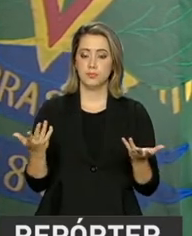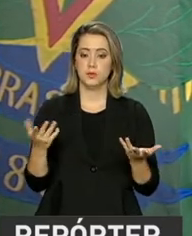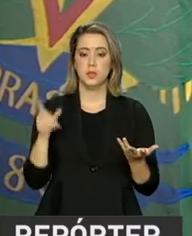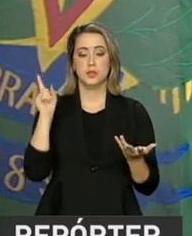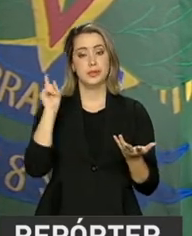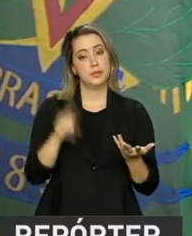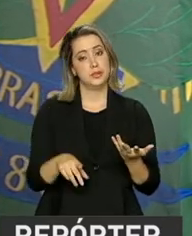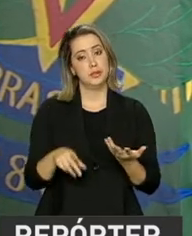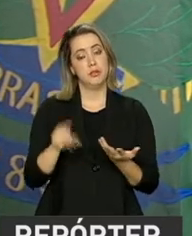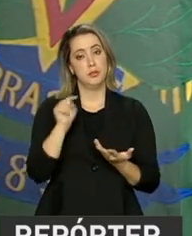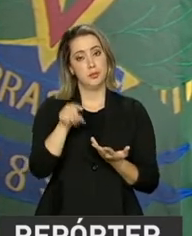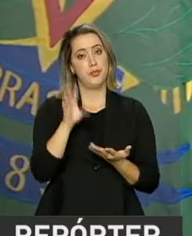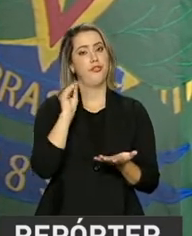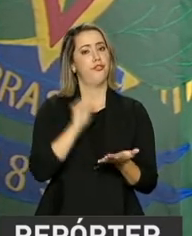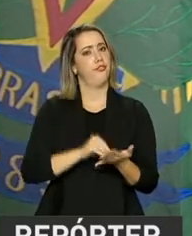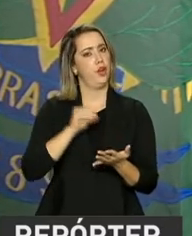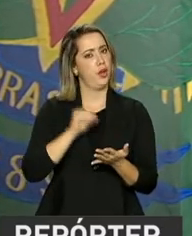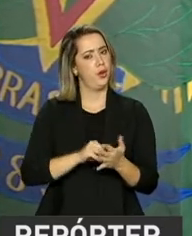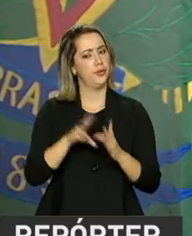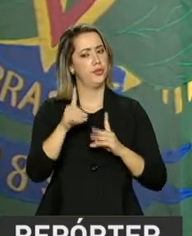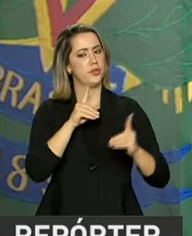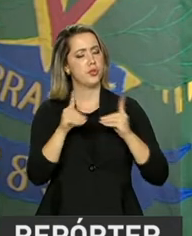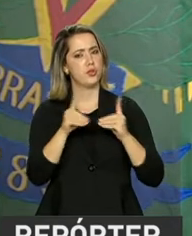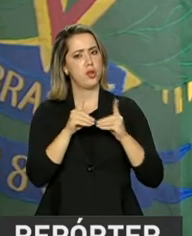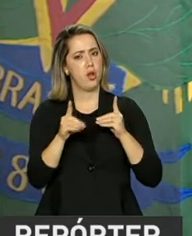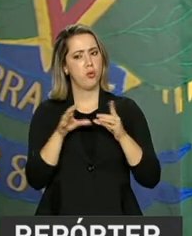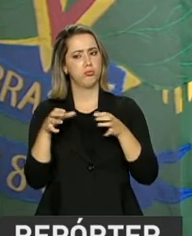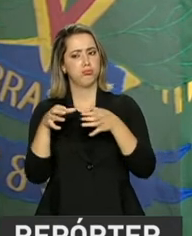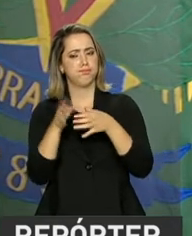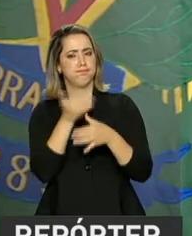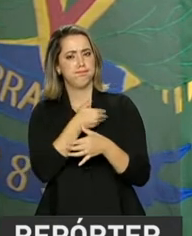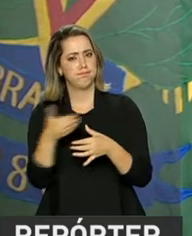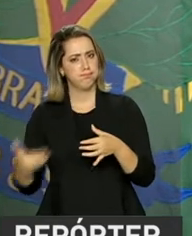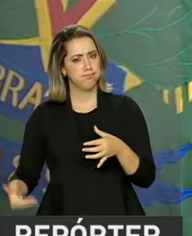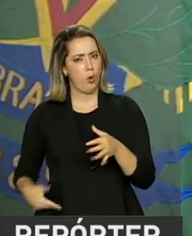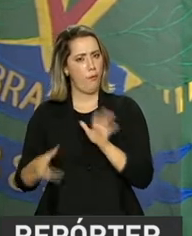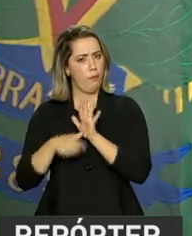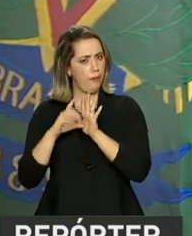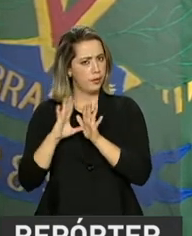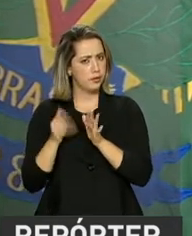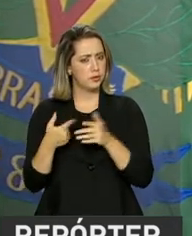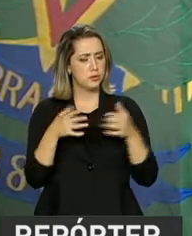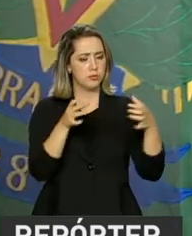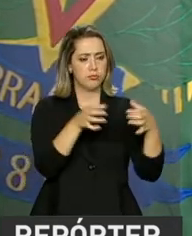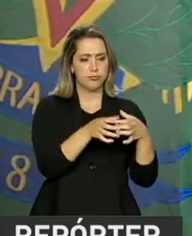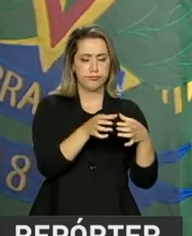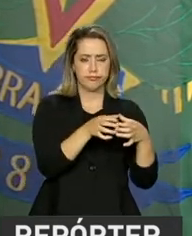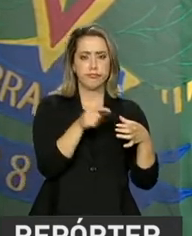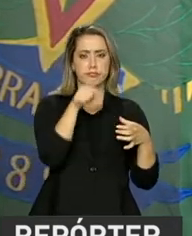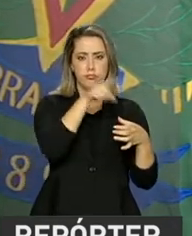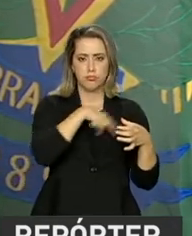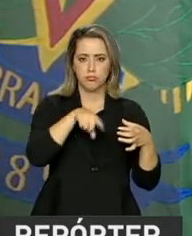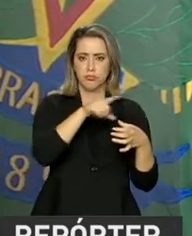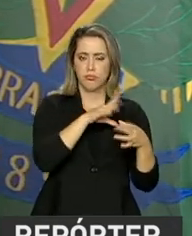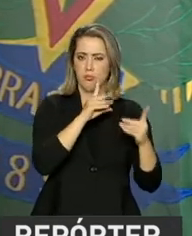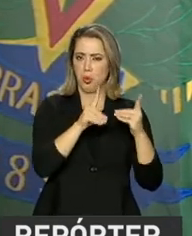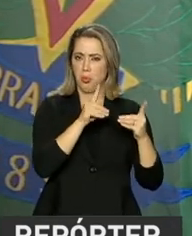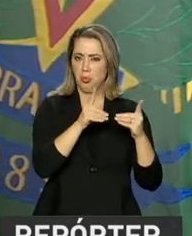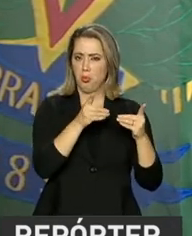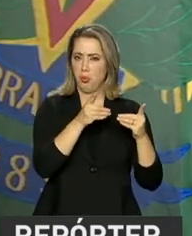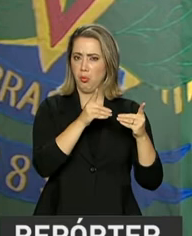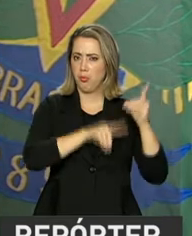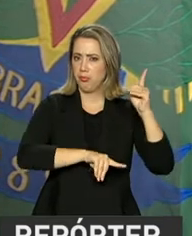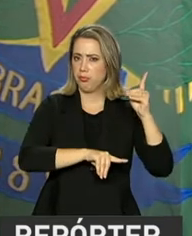ea ausência de diálogo que decorreu naturalmente no passado a dificuldade para